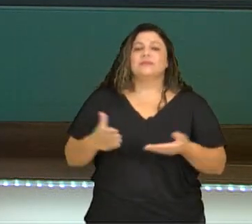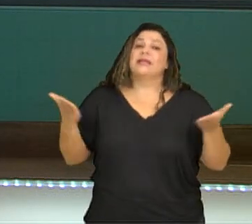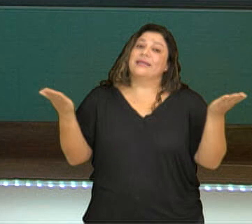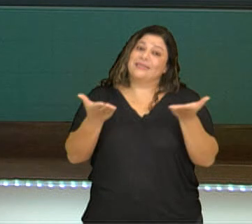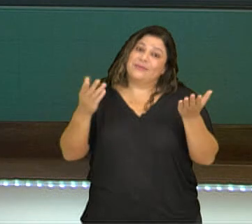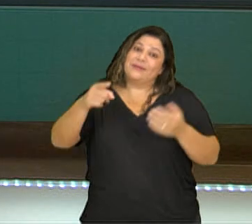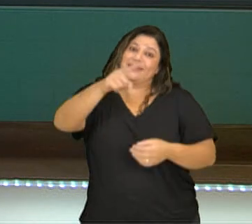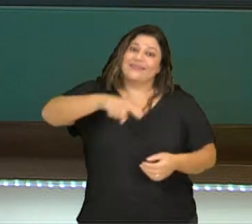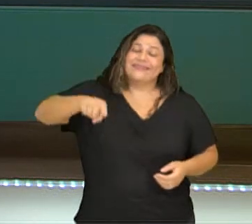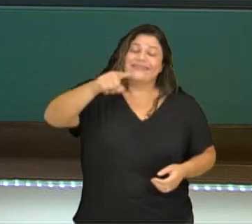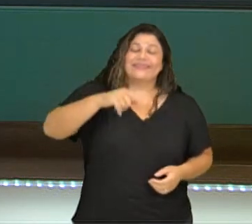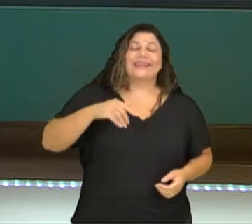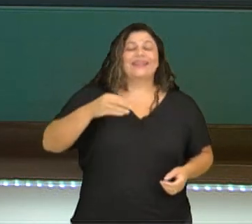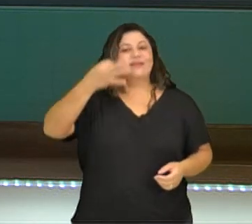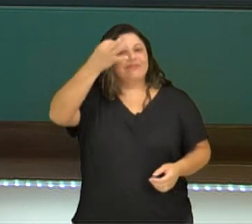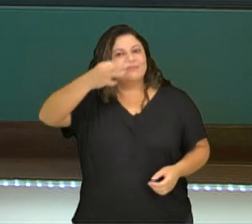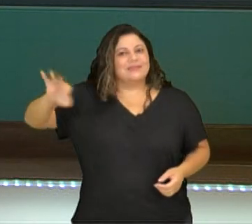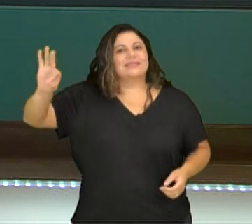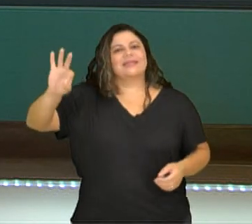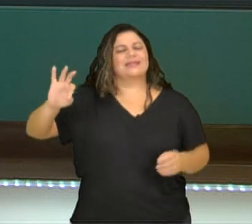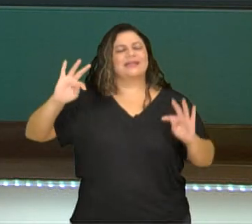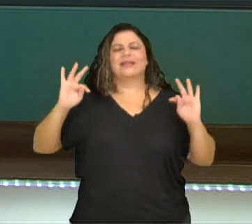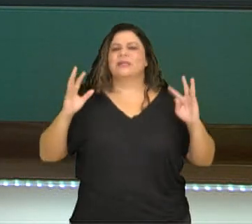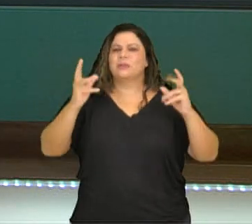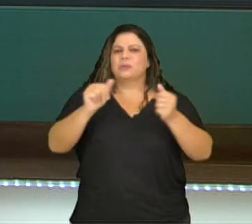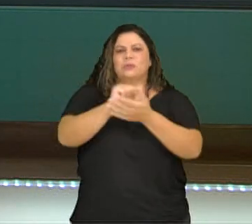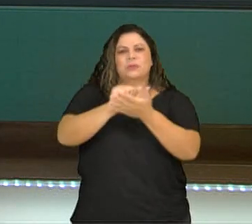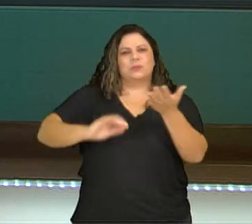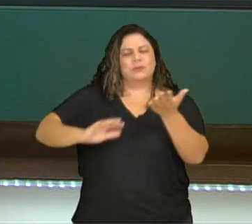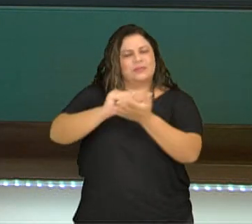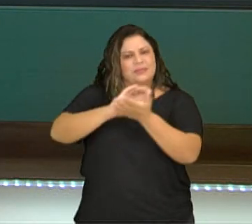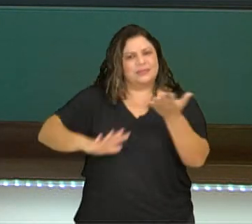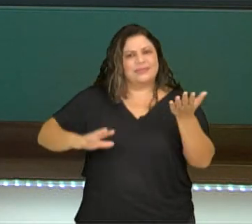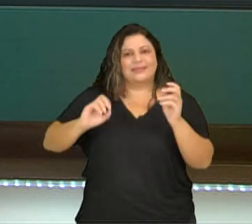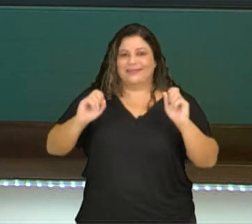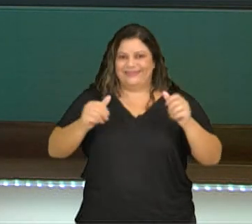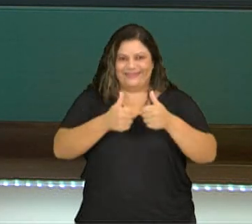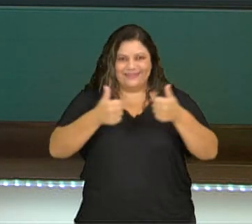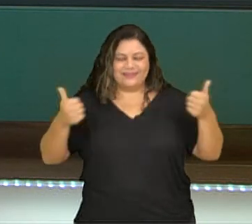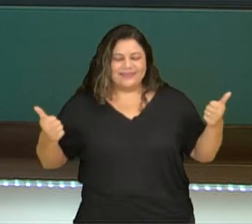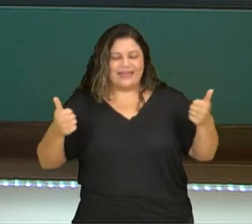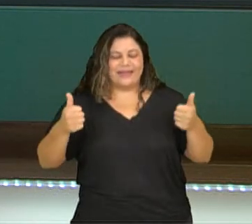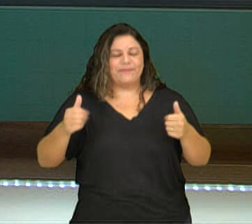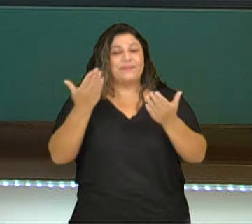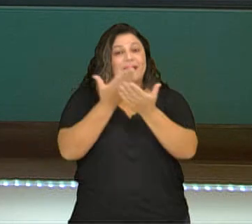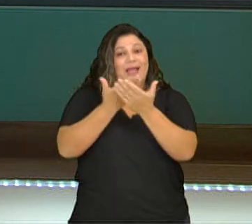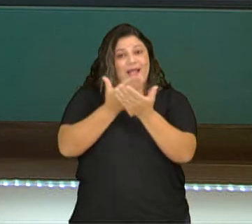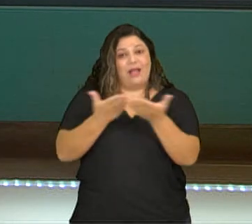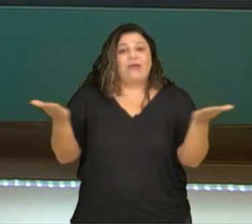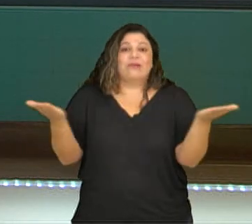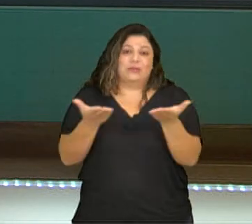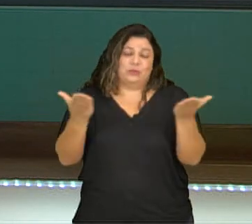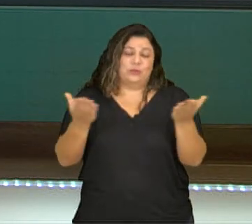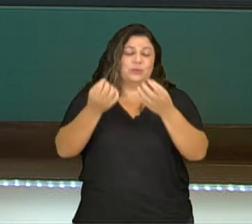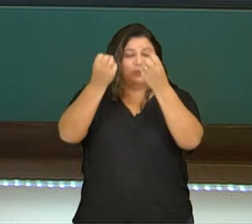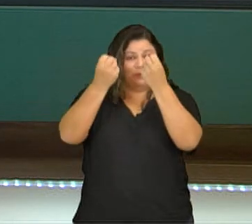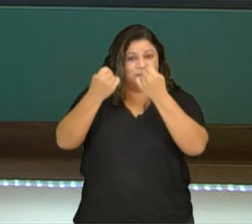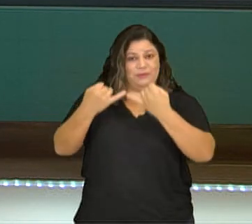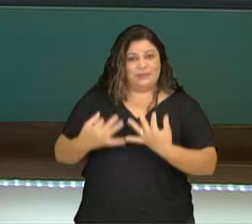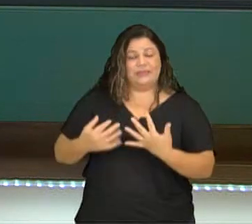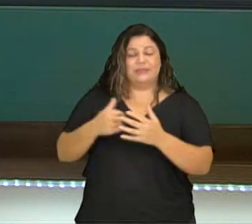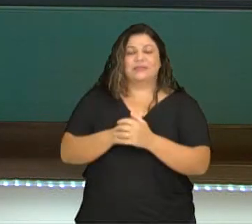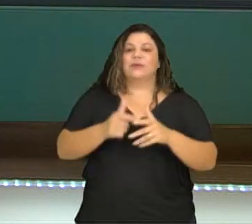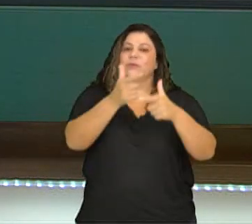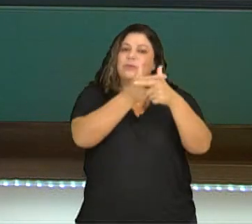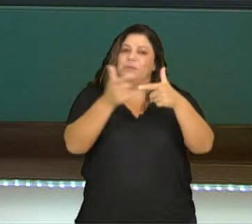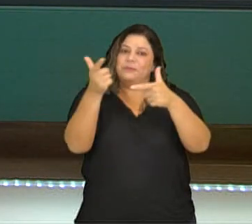espero então que vocês tenham acertado todos os exercícios, ok? Na aula de hoje nós falamos sobre a